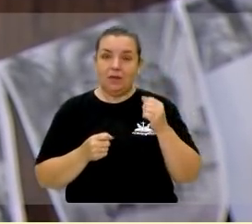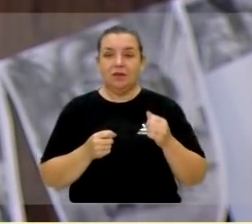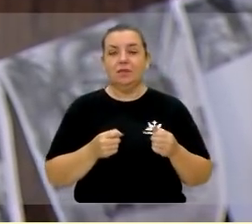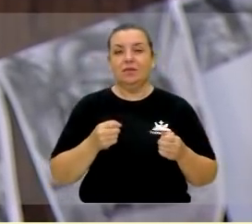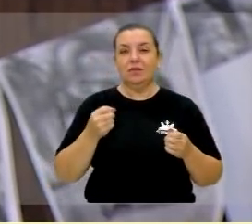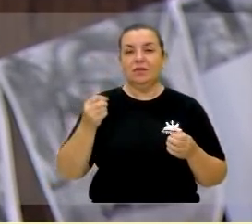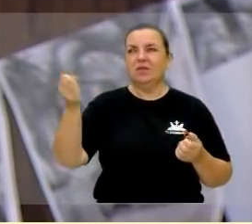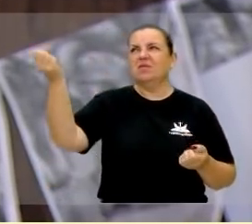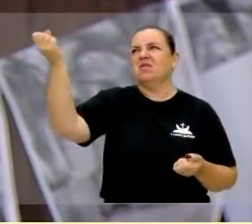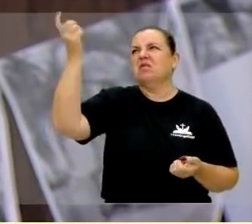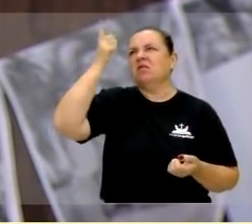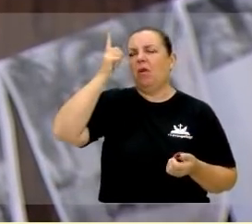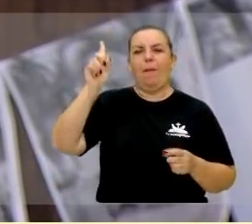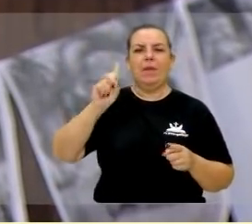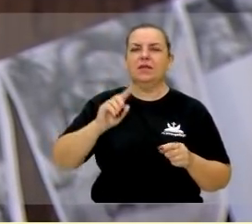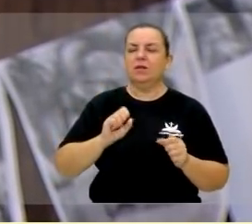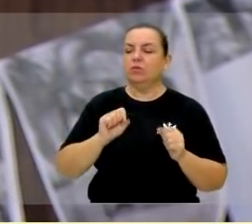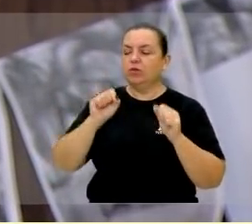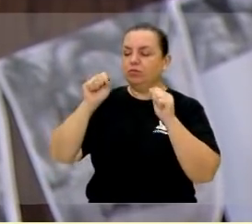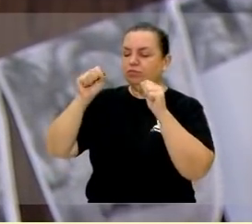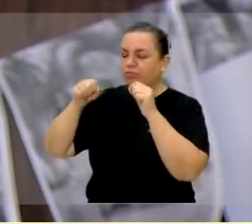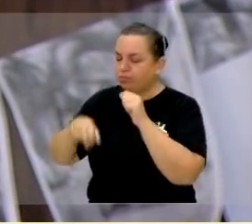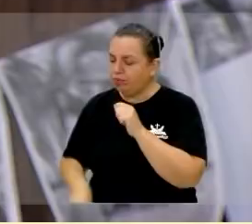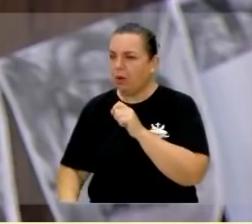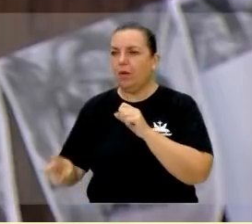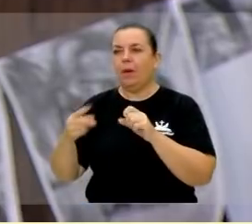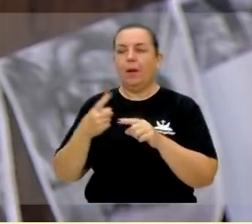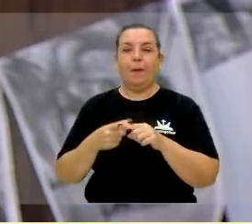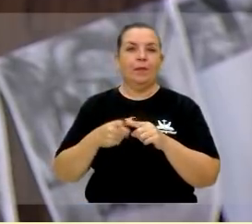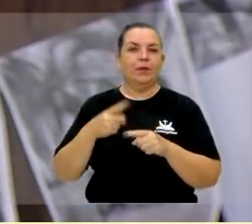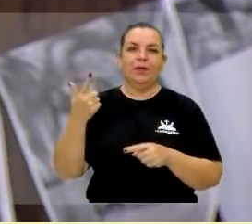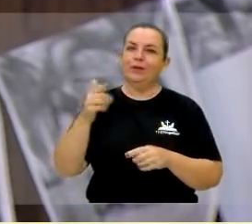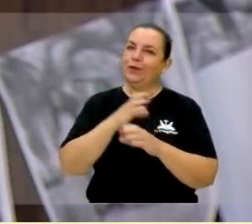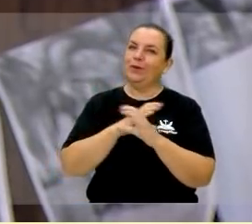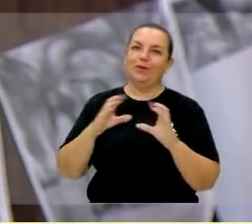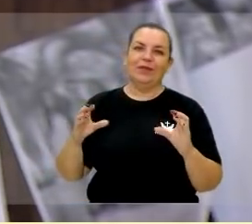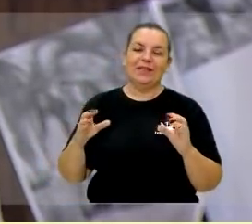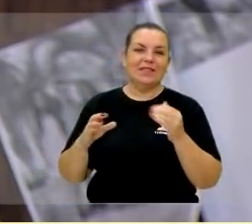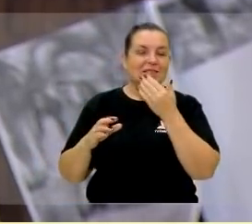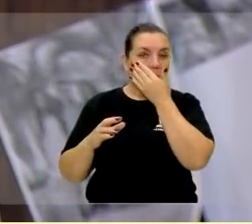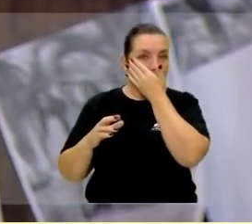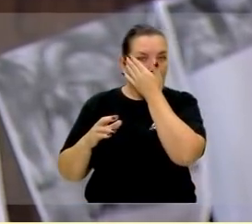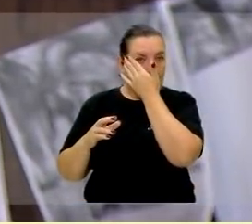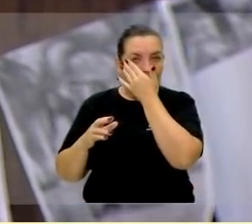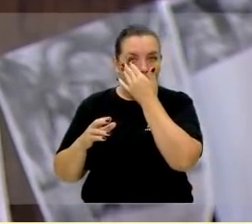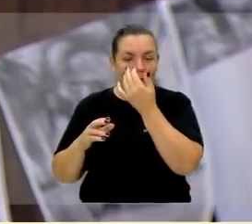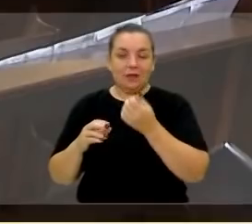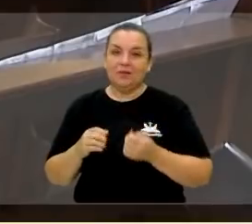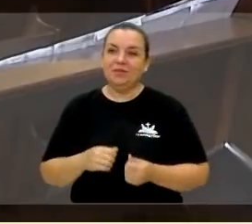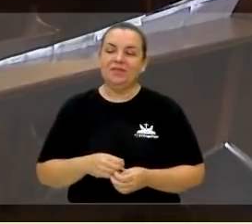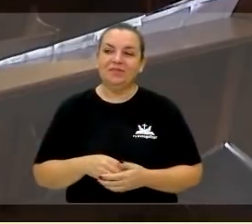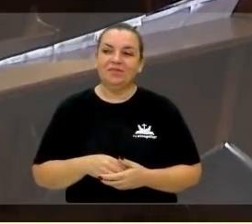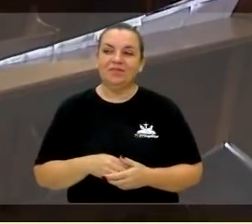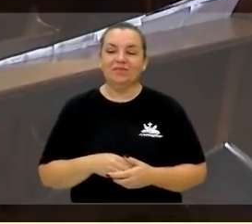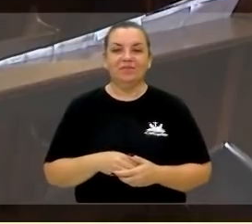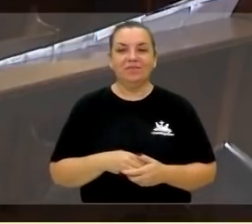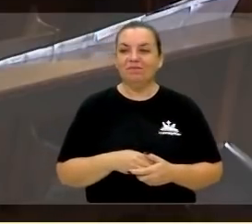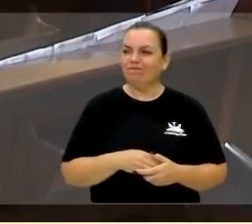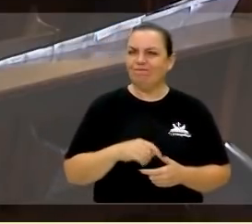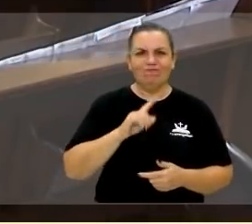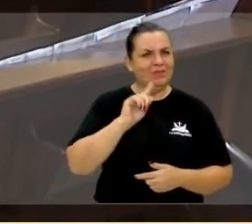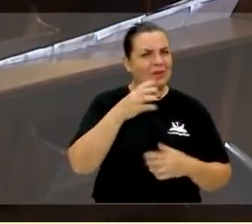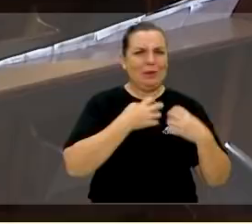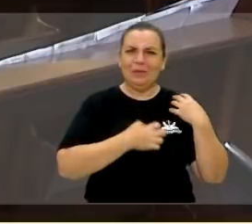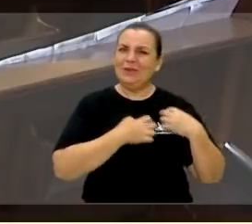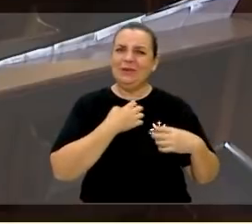e não se joga, porque não tem confiança. não se perturbe o